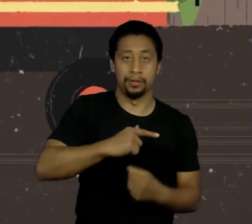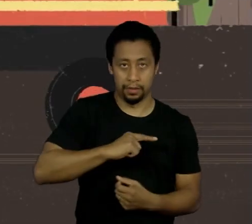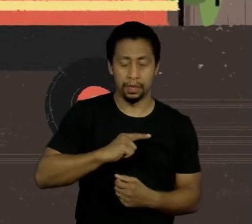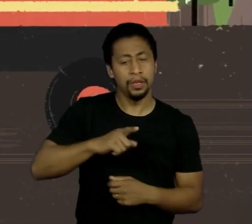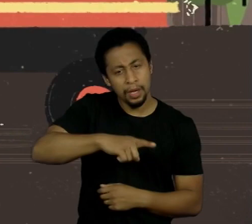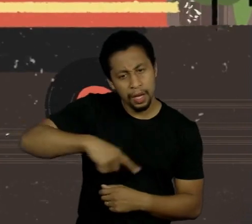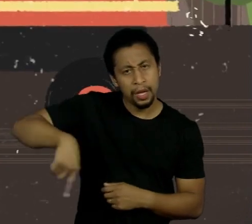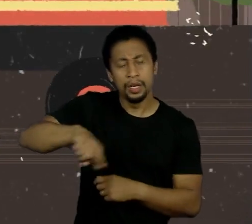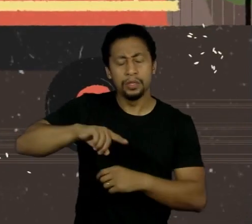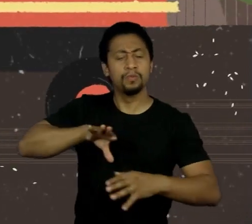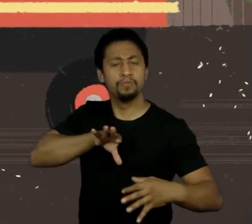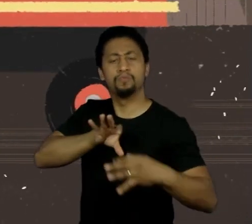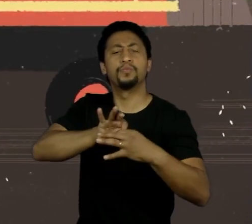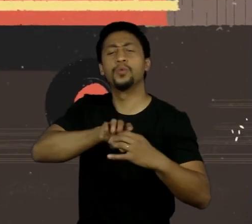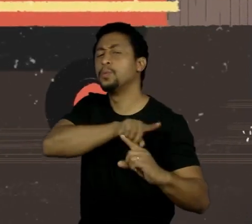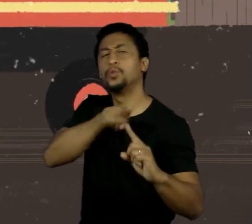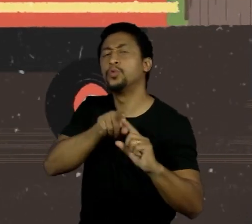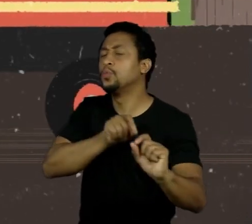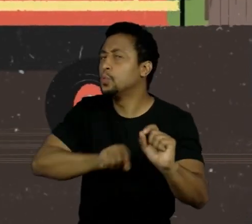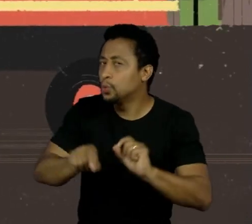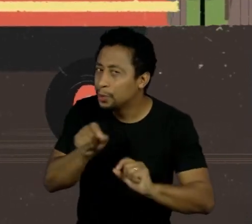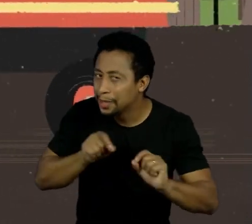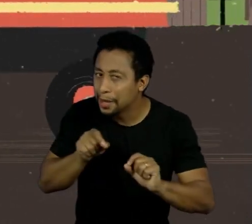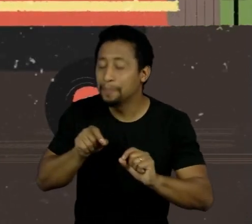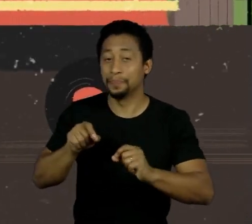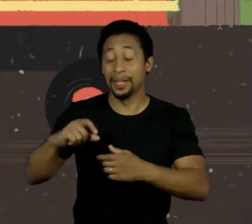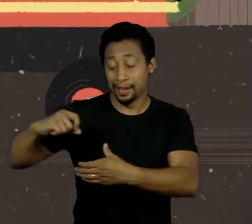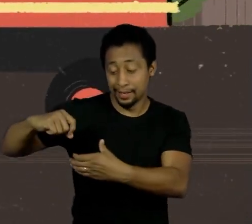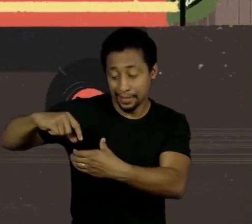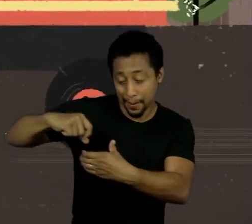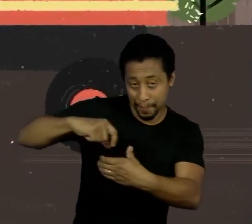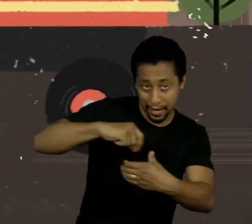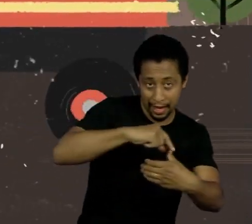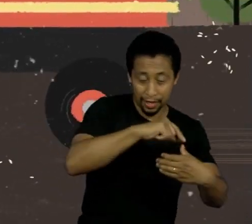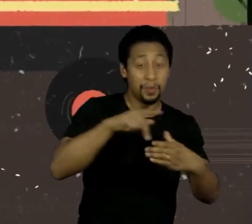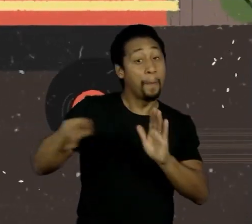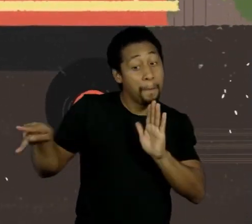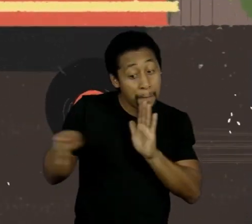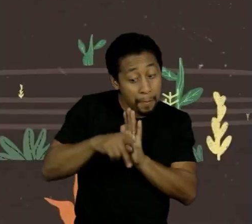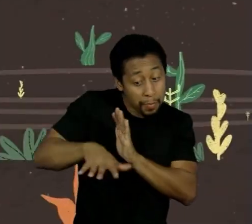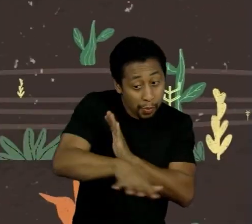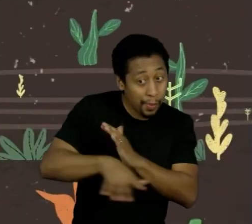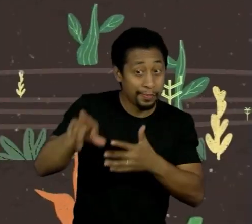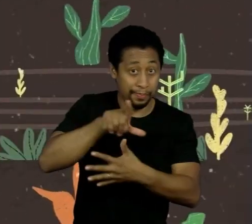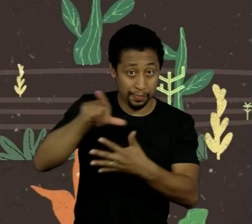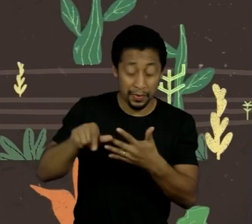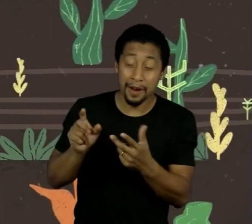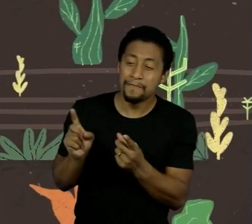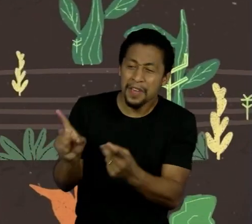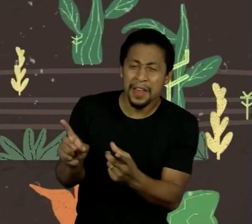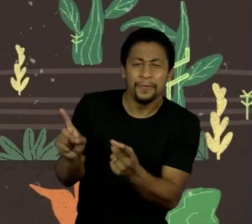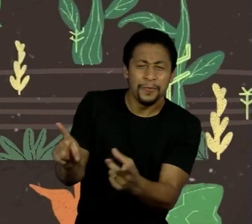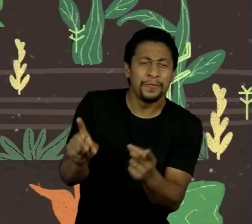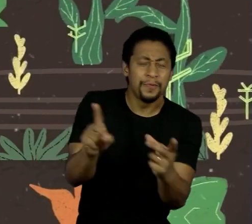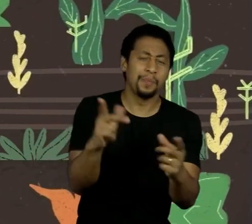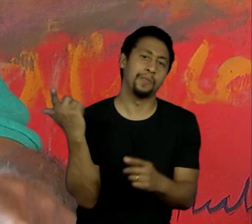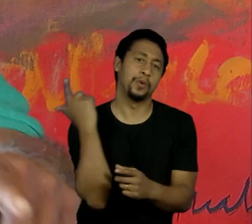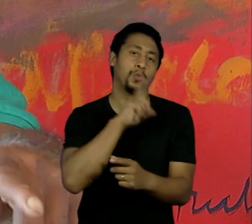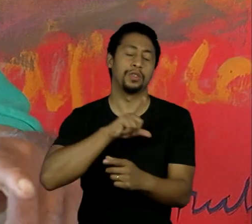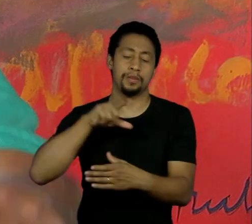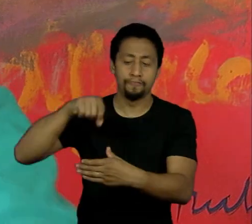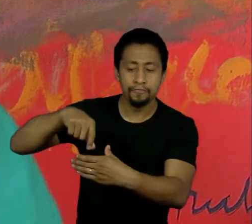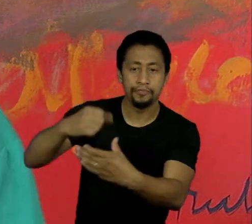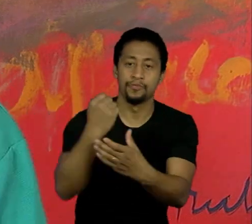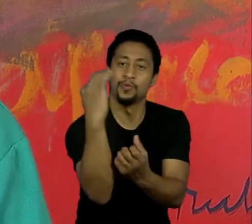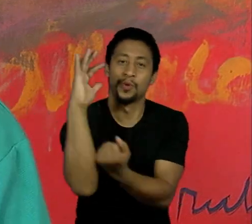comum: coletar e vender sementes nativas para plantar as florestas do futuro. Os agricultores